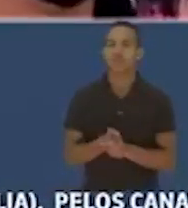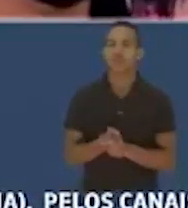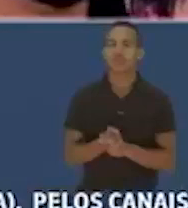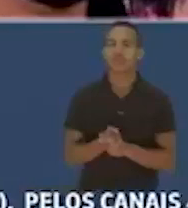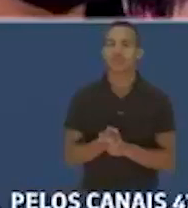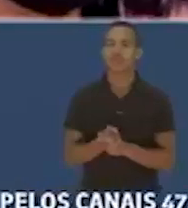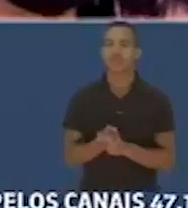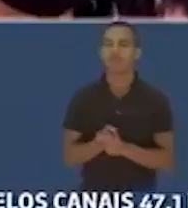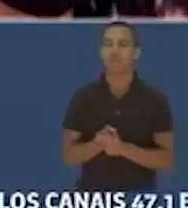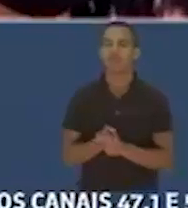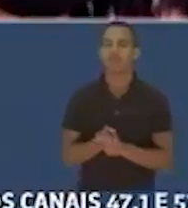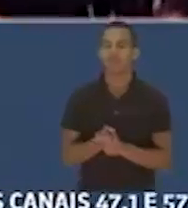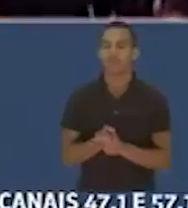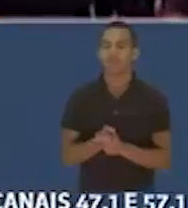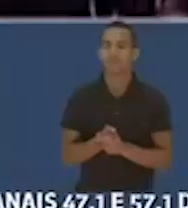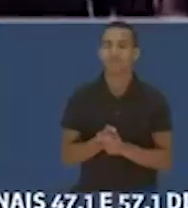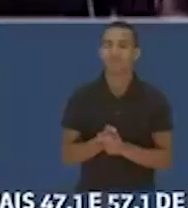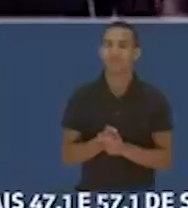mudar.